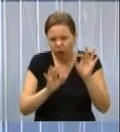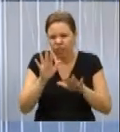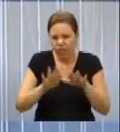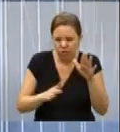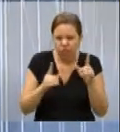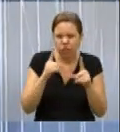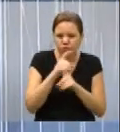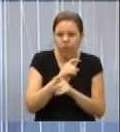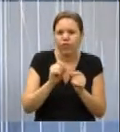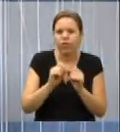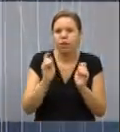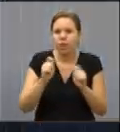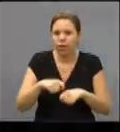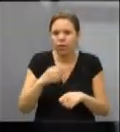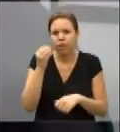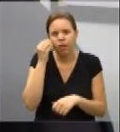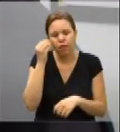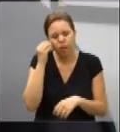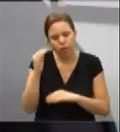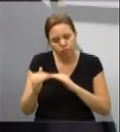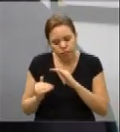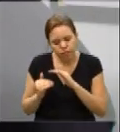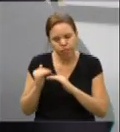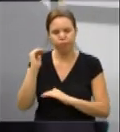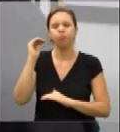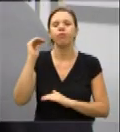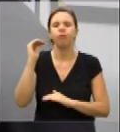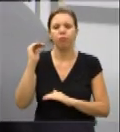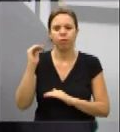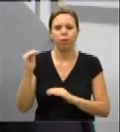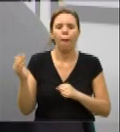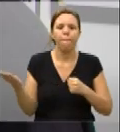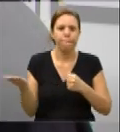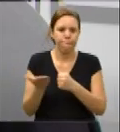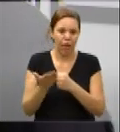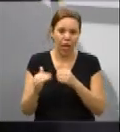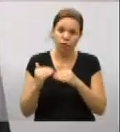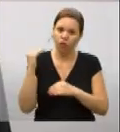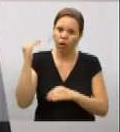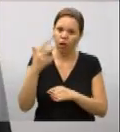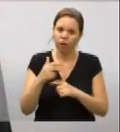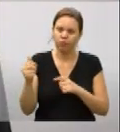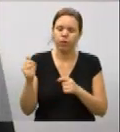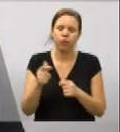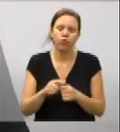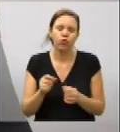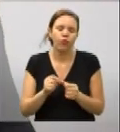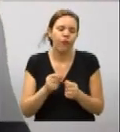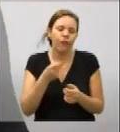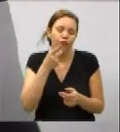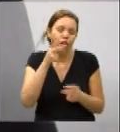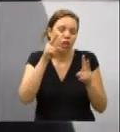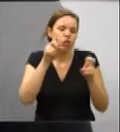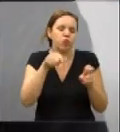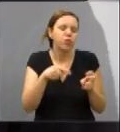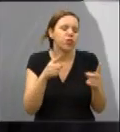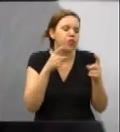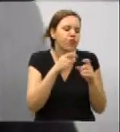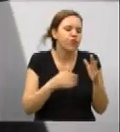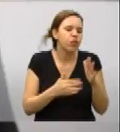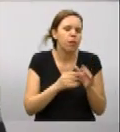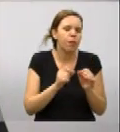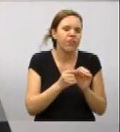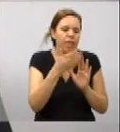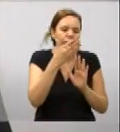assim, mas num nível médio até alto, entendeu? Por falar em dificuldade, essa